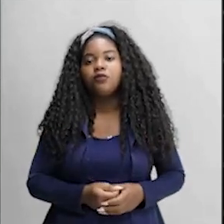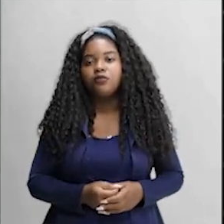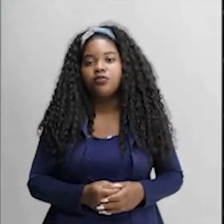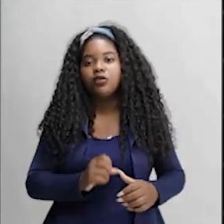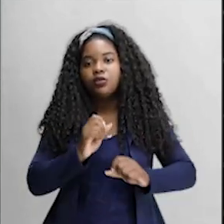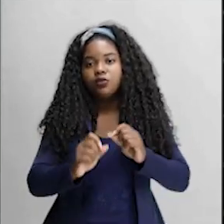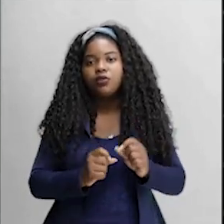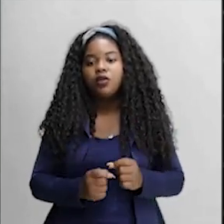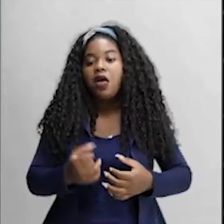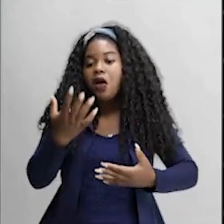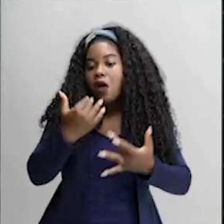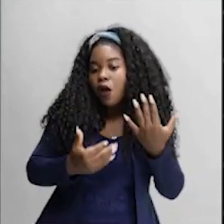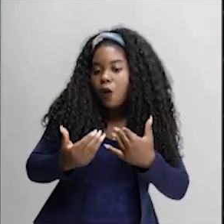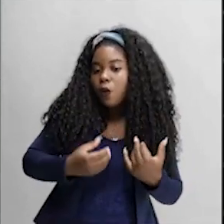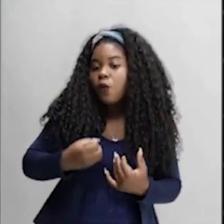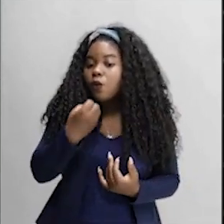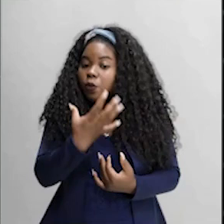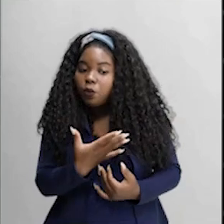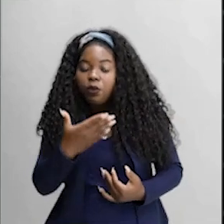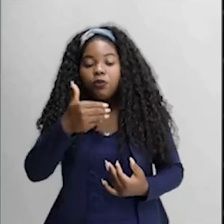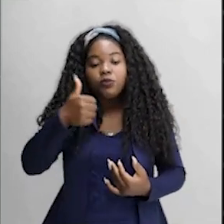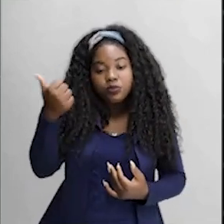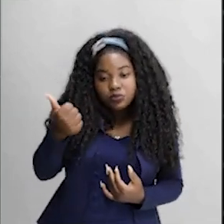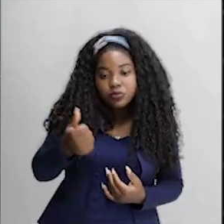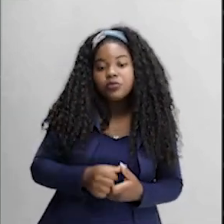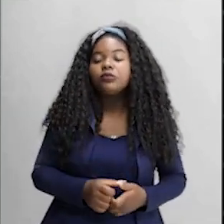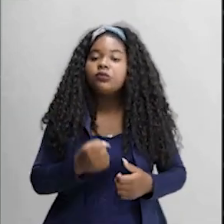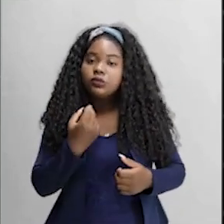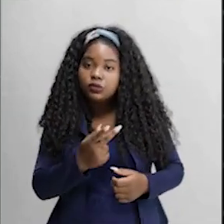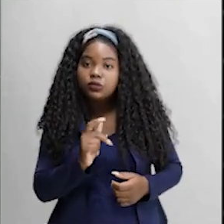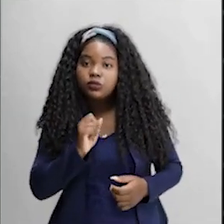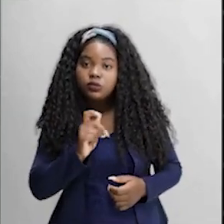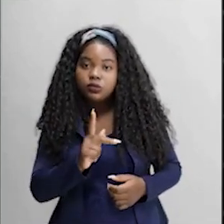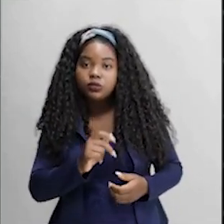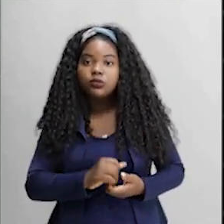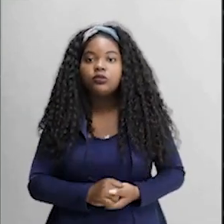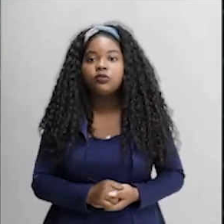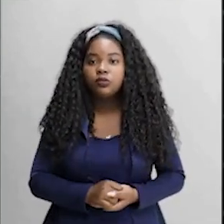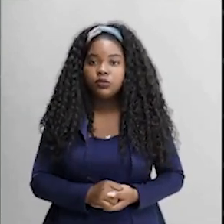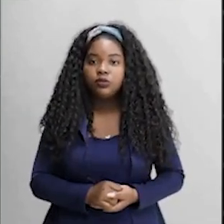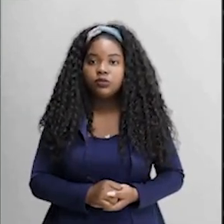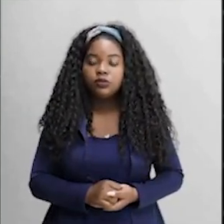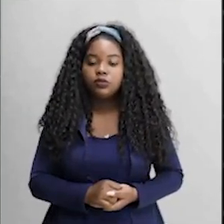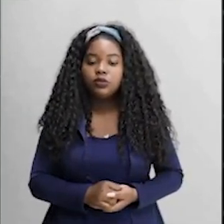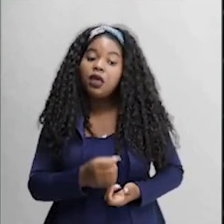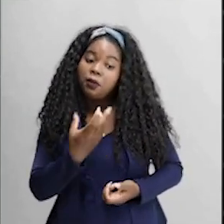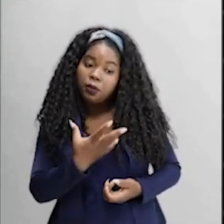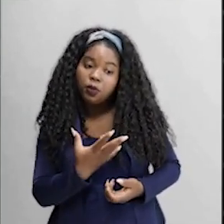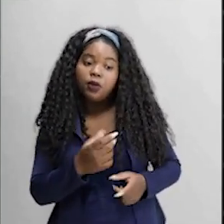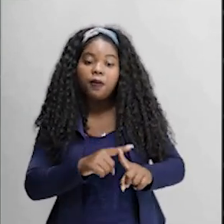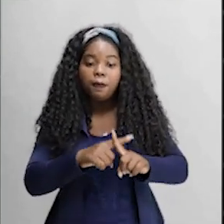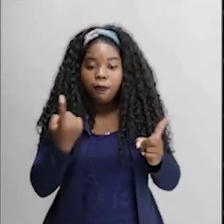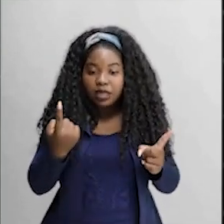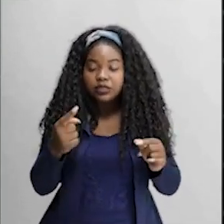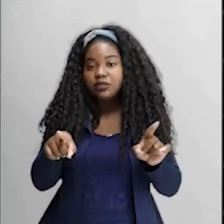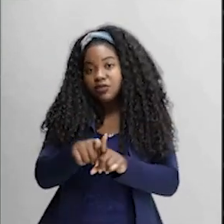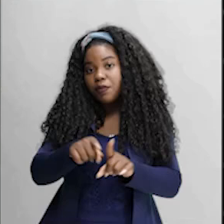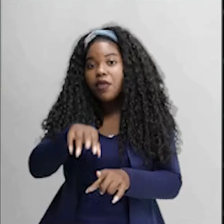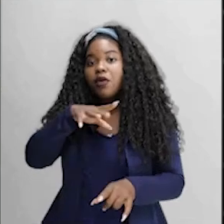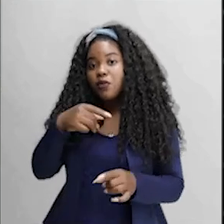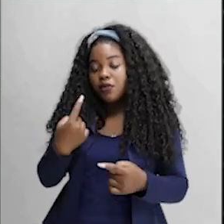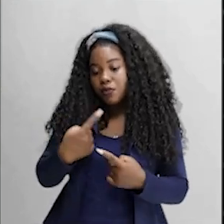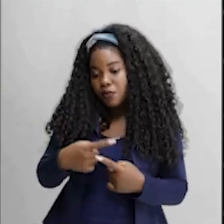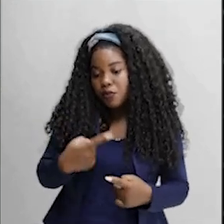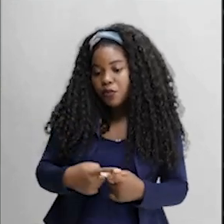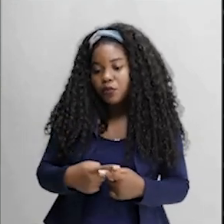você dividir socialmente as pessoas, mas é uma forma infeliz. Porque você está dividindo as pessoas pela fome. É que você não está prestando atenção no que